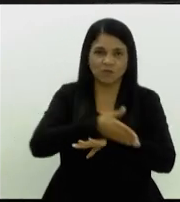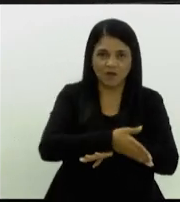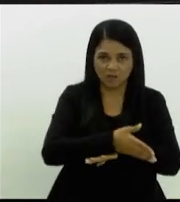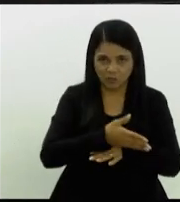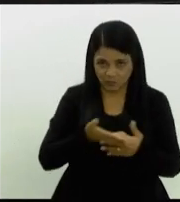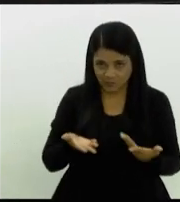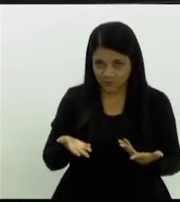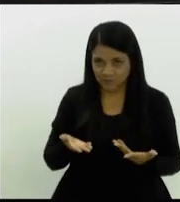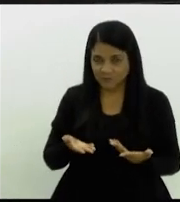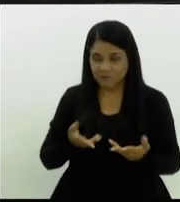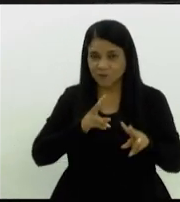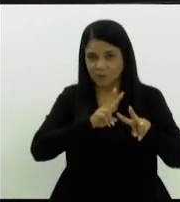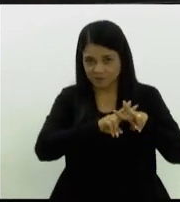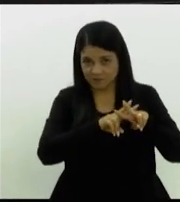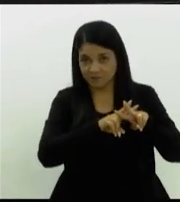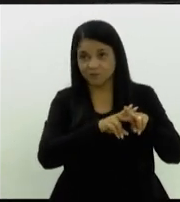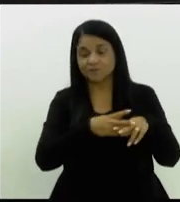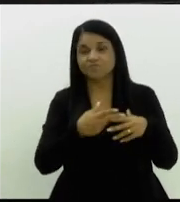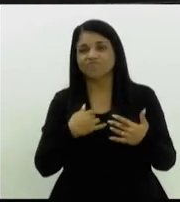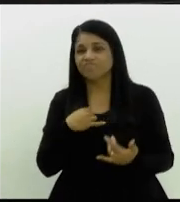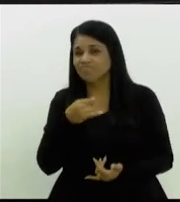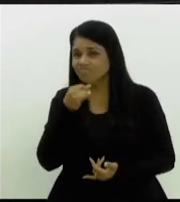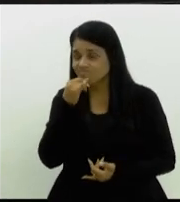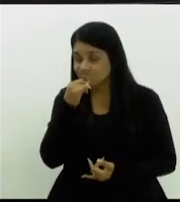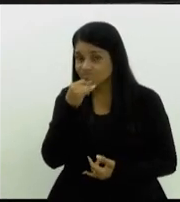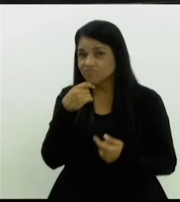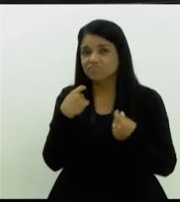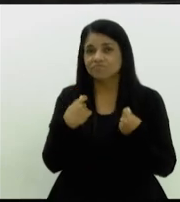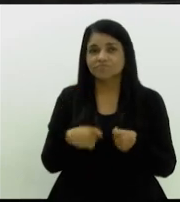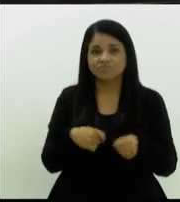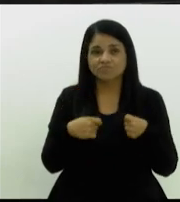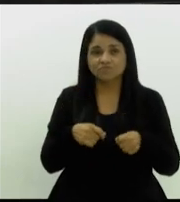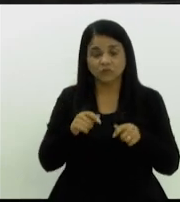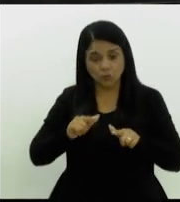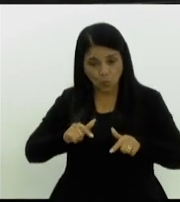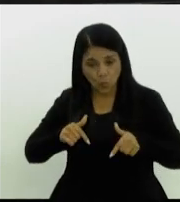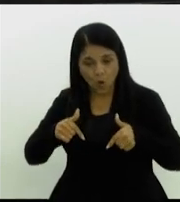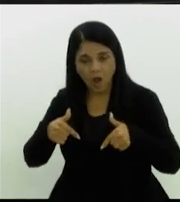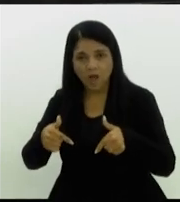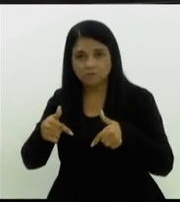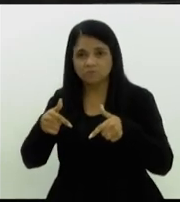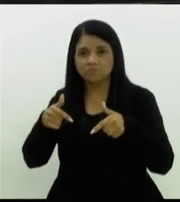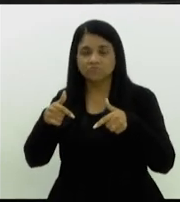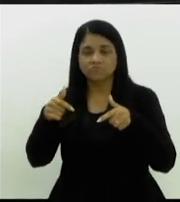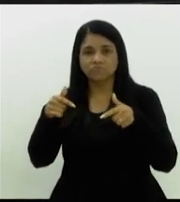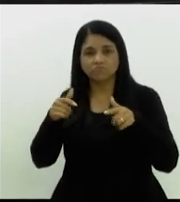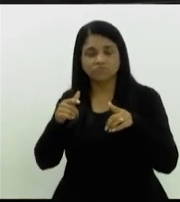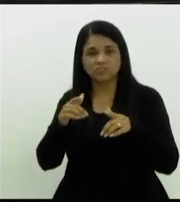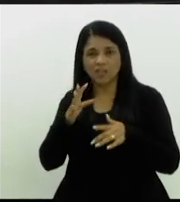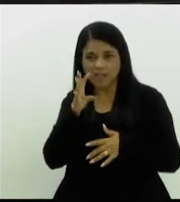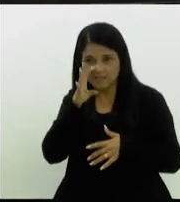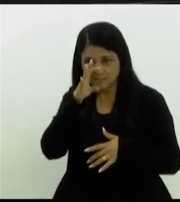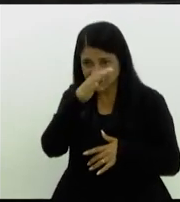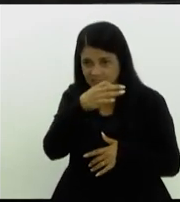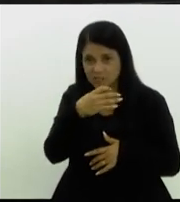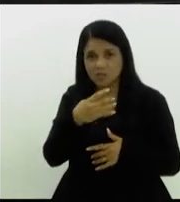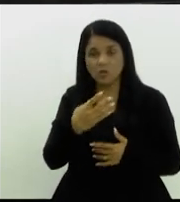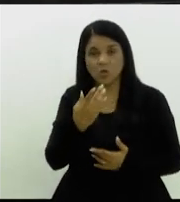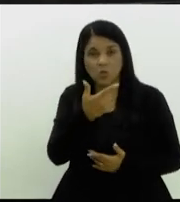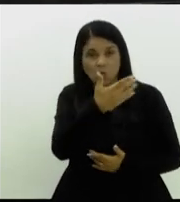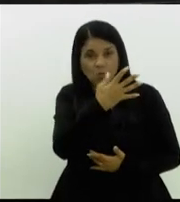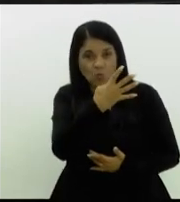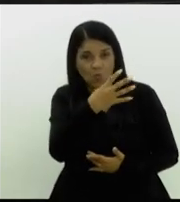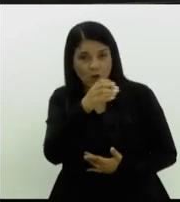é muito triste, porque teve que ser feito um ato simbólico de resistência. Desses 400